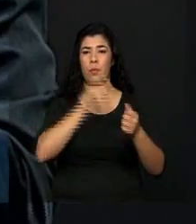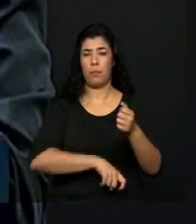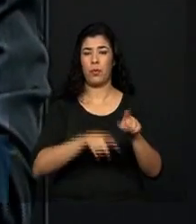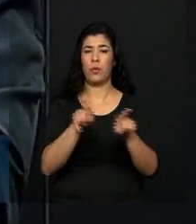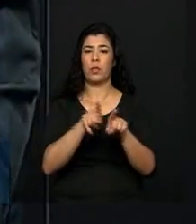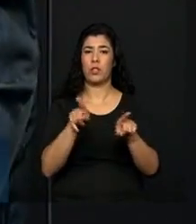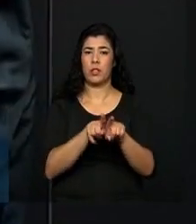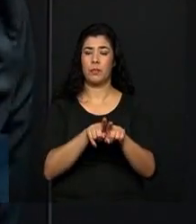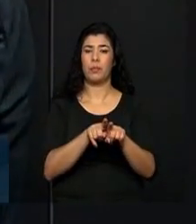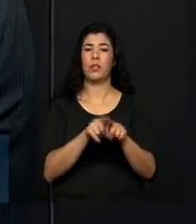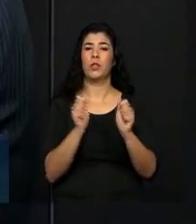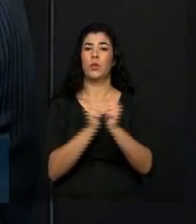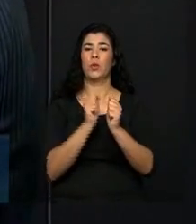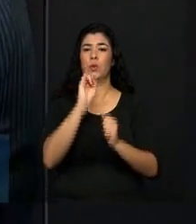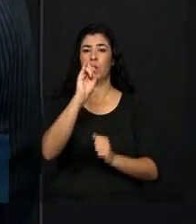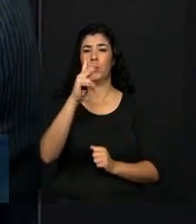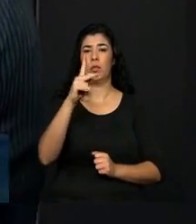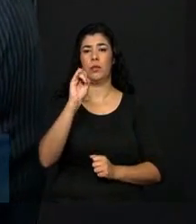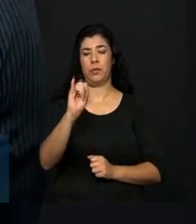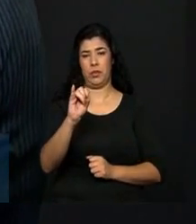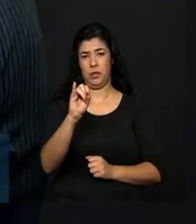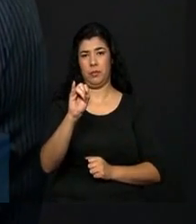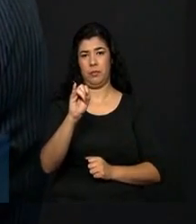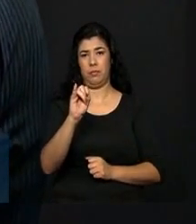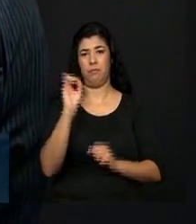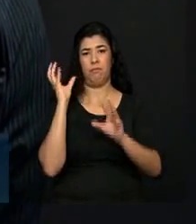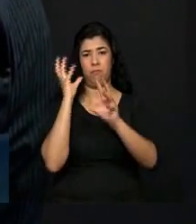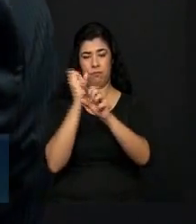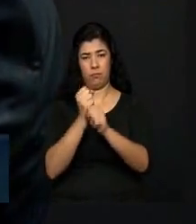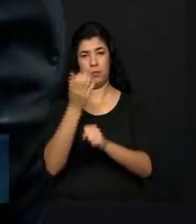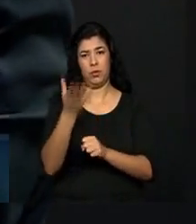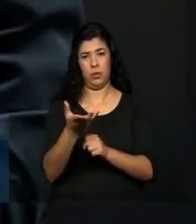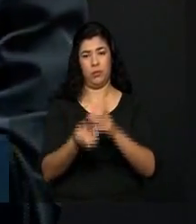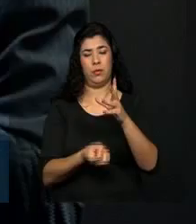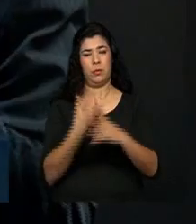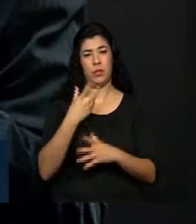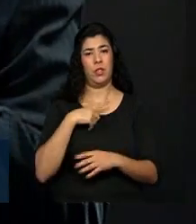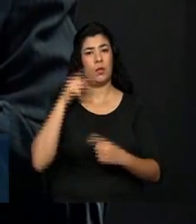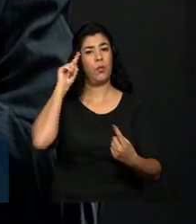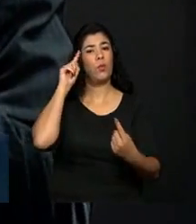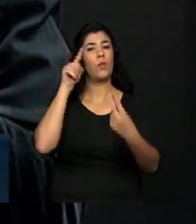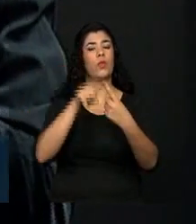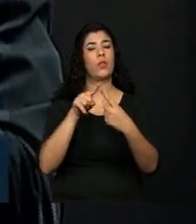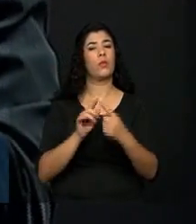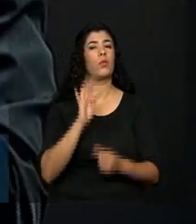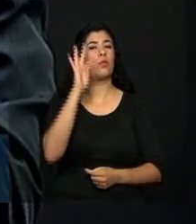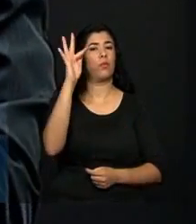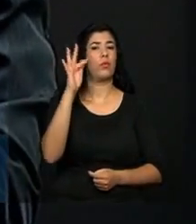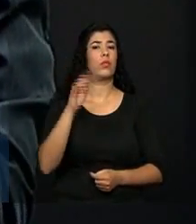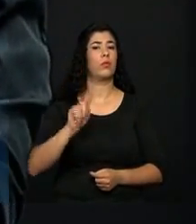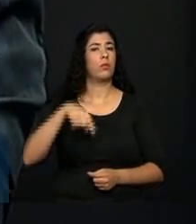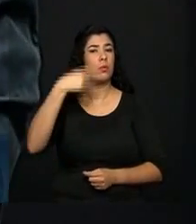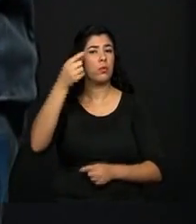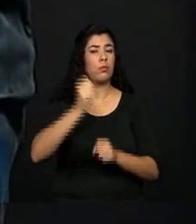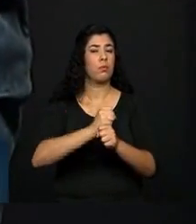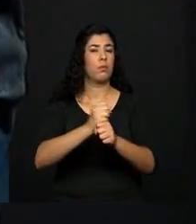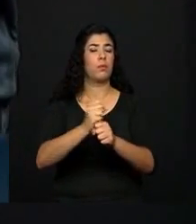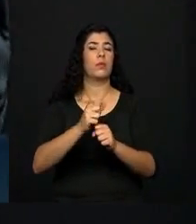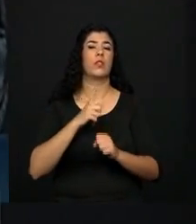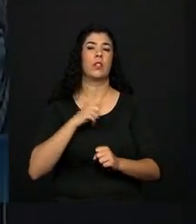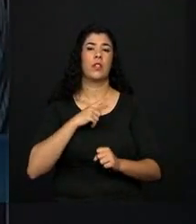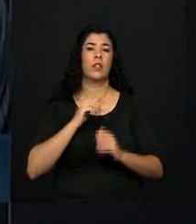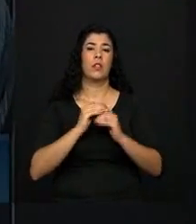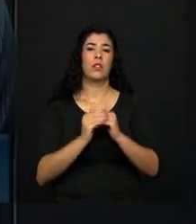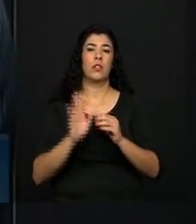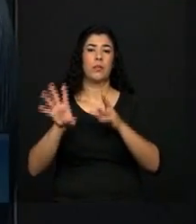então nós temos uma umaa de que para os próximos anos haja cada vez mais